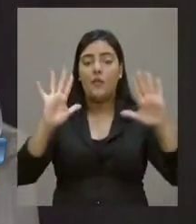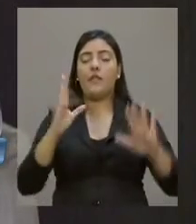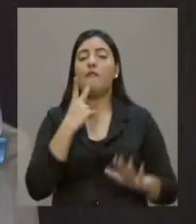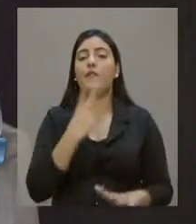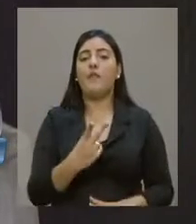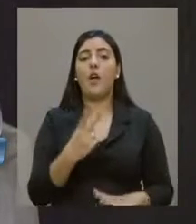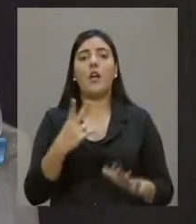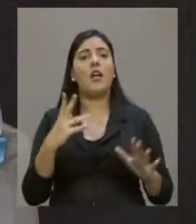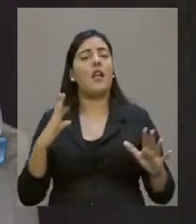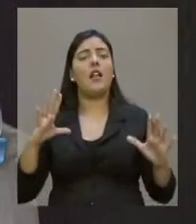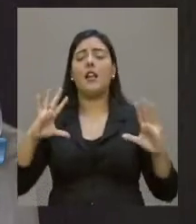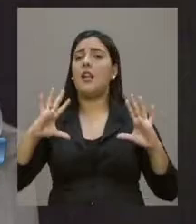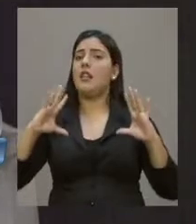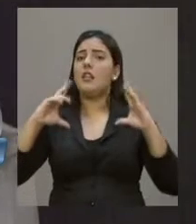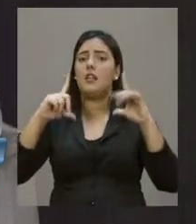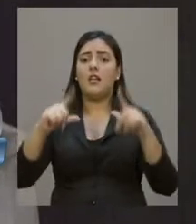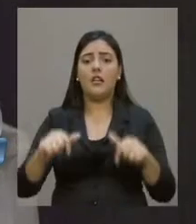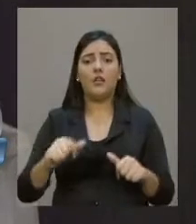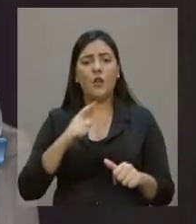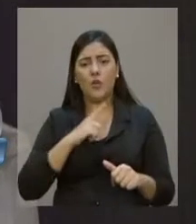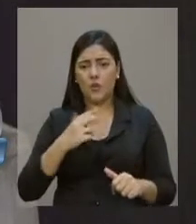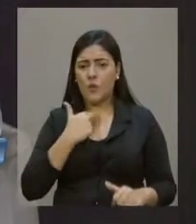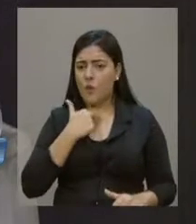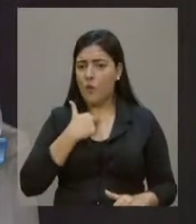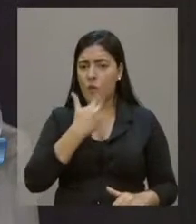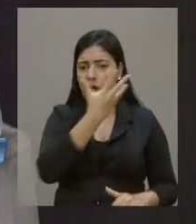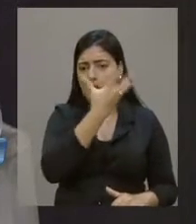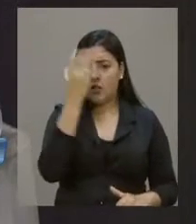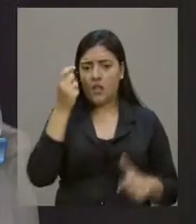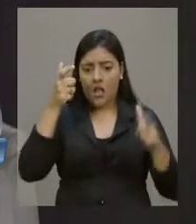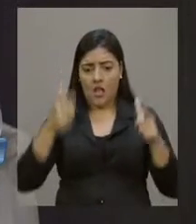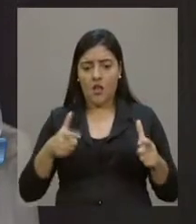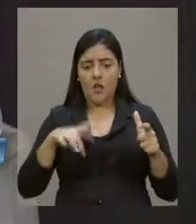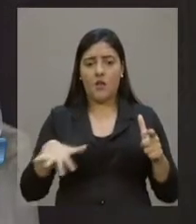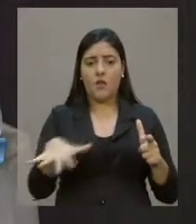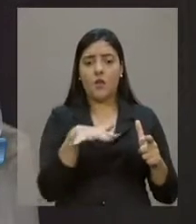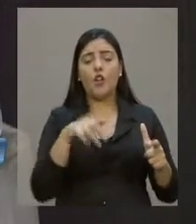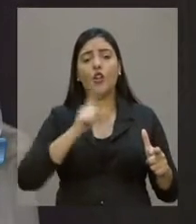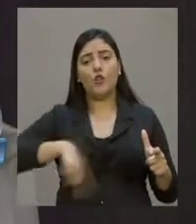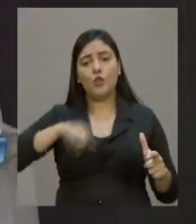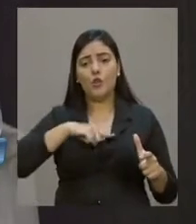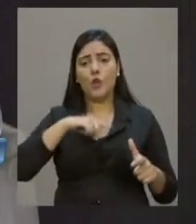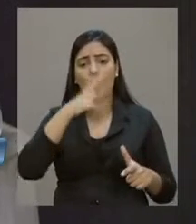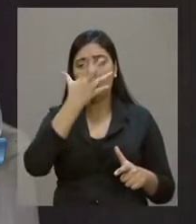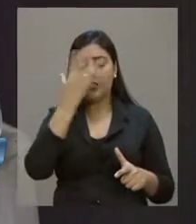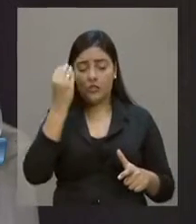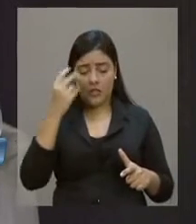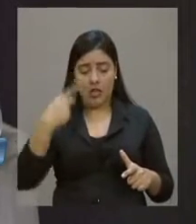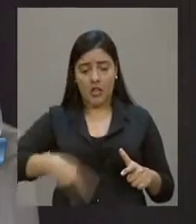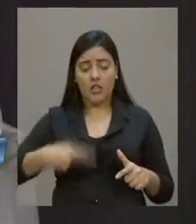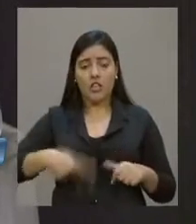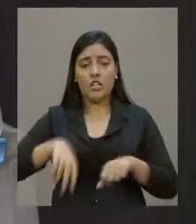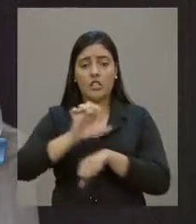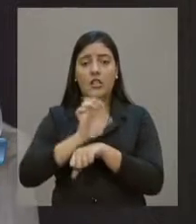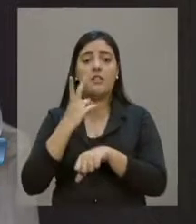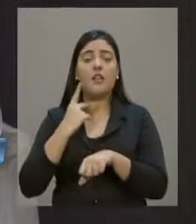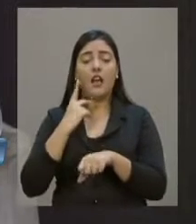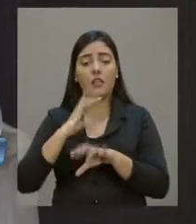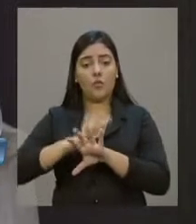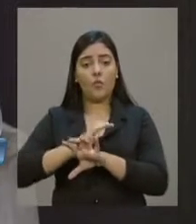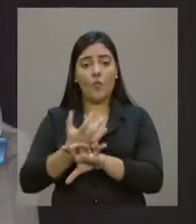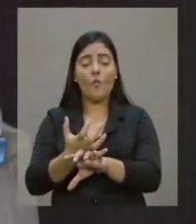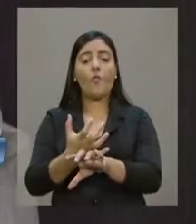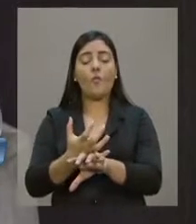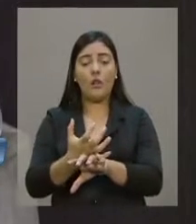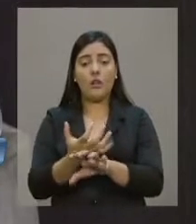dizia universal pelo regional, dizia, não vamos esquecer do local, não vamos esquecer que somos cearenses, estamos no semiárido, temos questões aqui